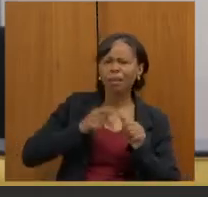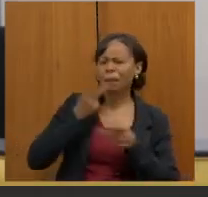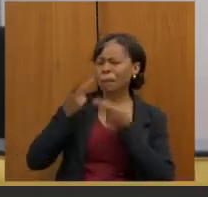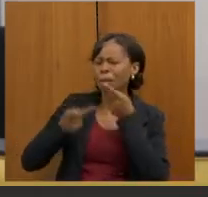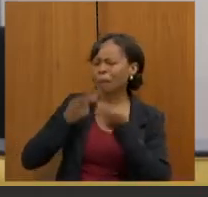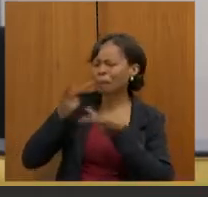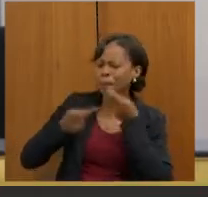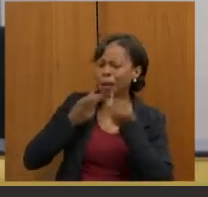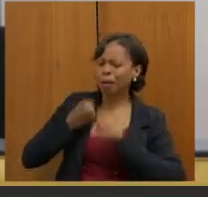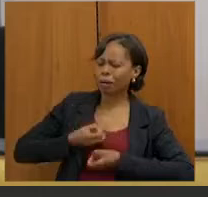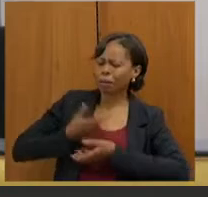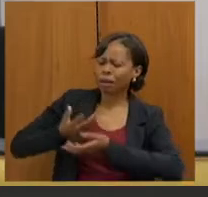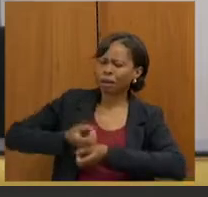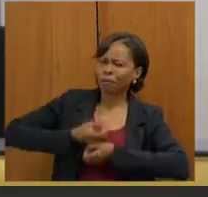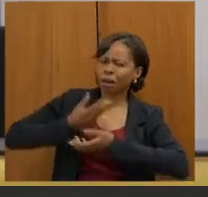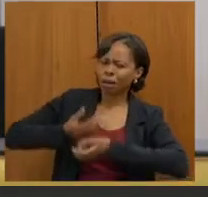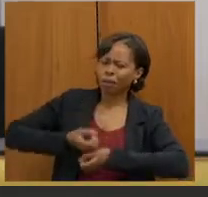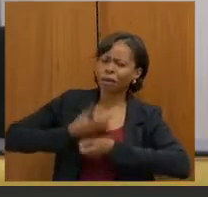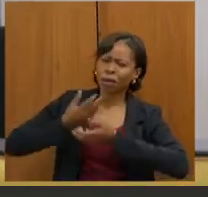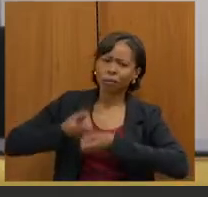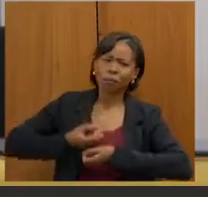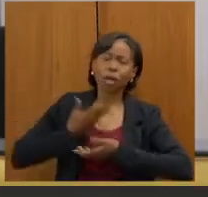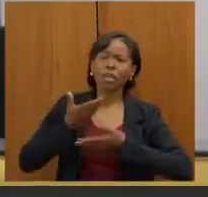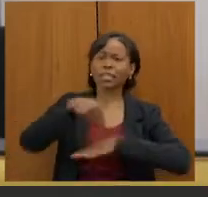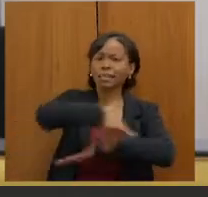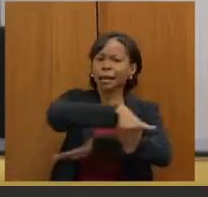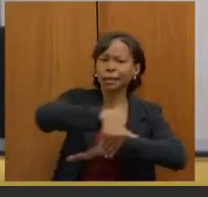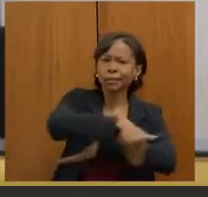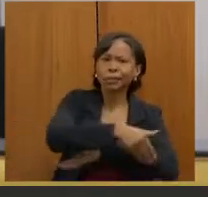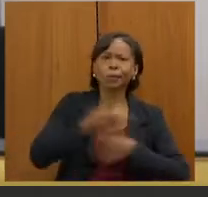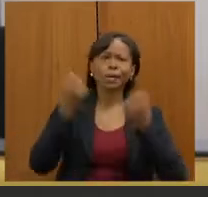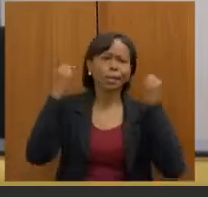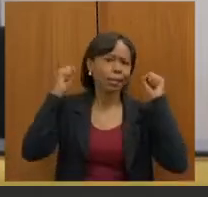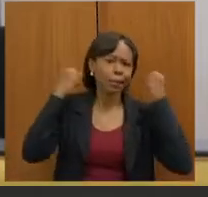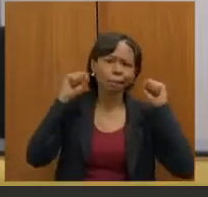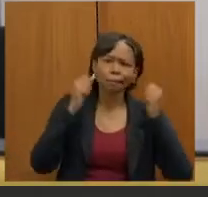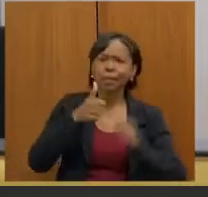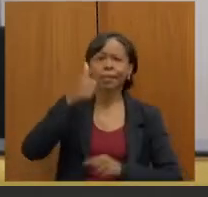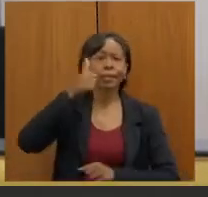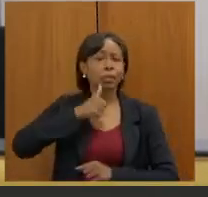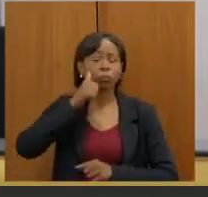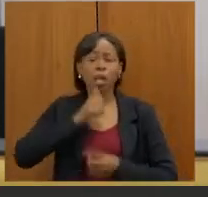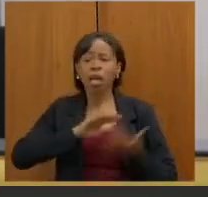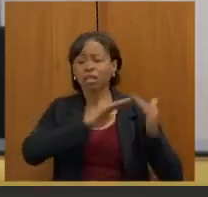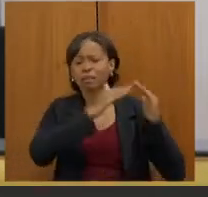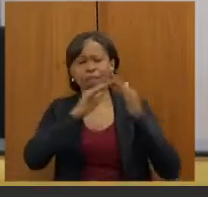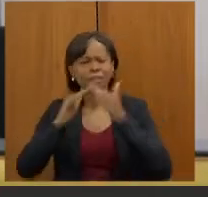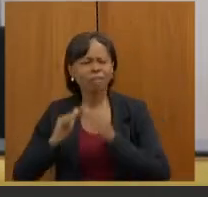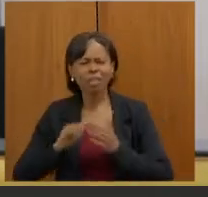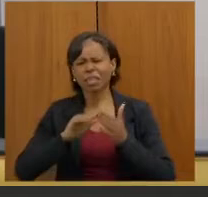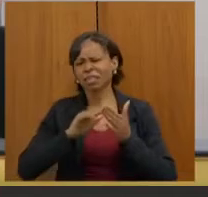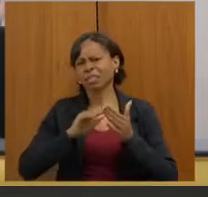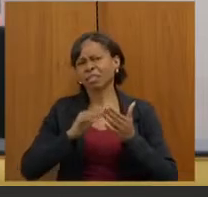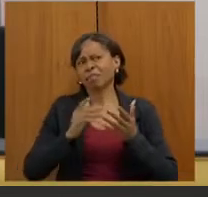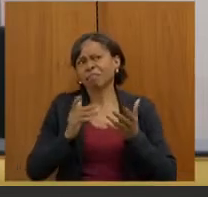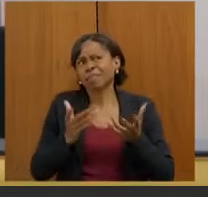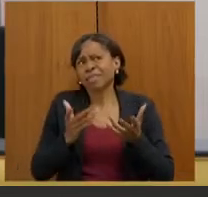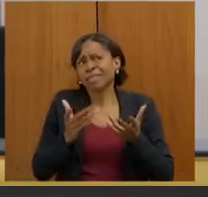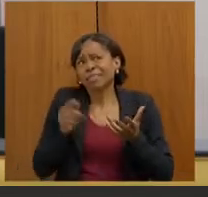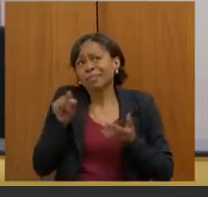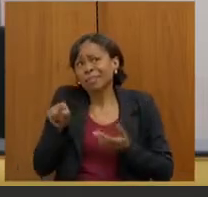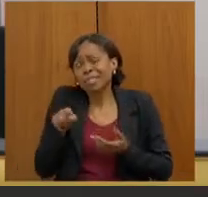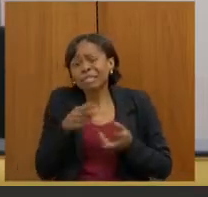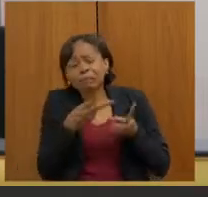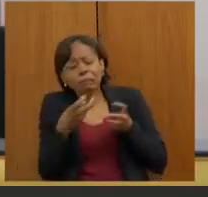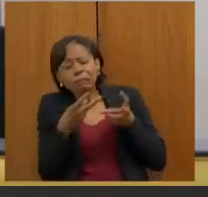institucionalidade dos trabalhos mulheres que estão nas ruas que são nas academias que estão nas comunidades que mais nós podemos